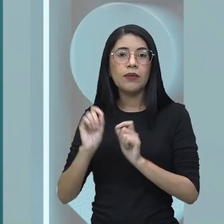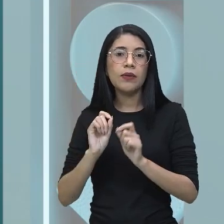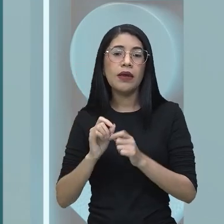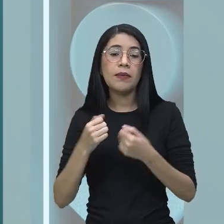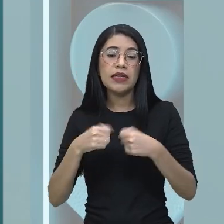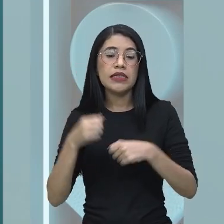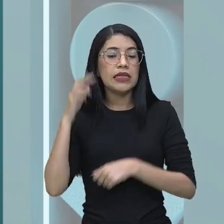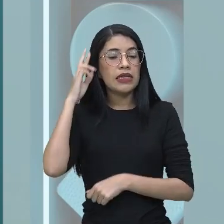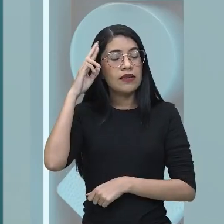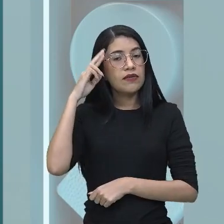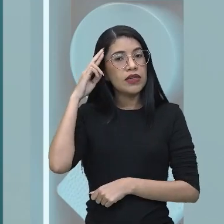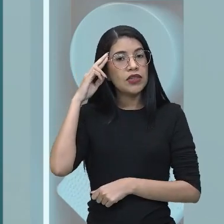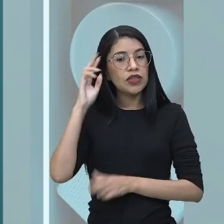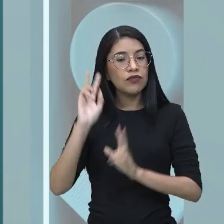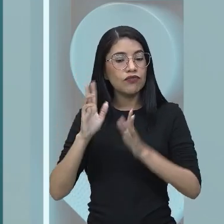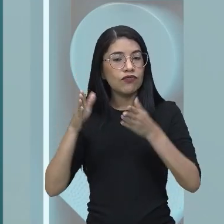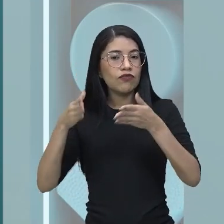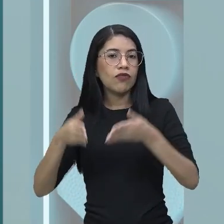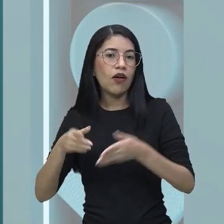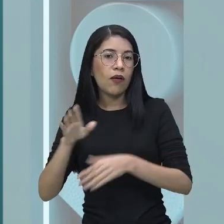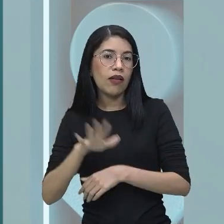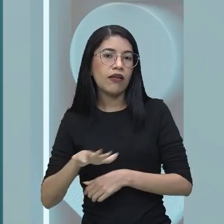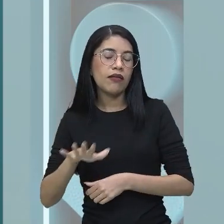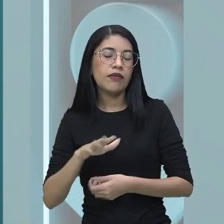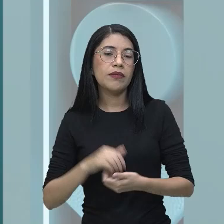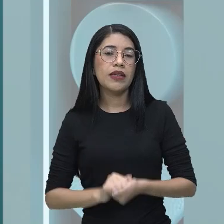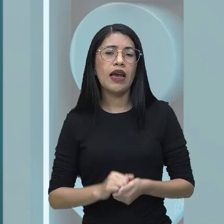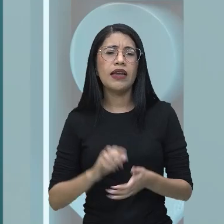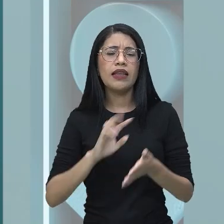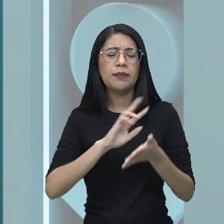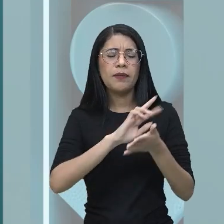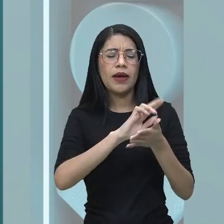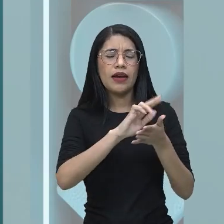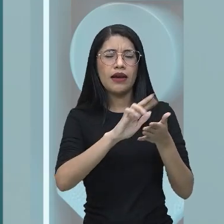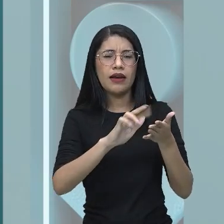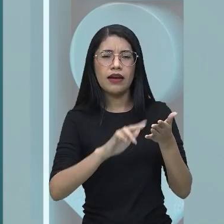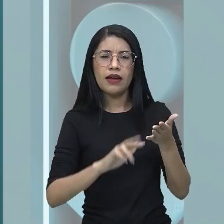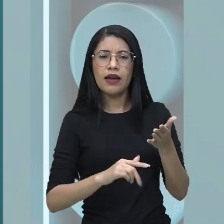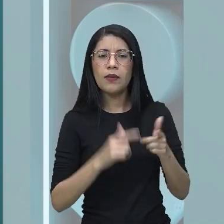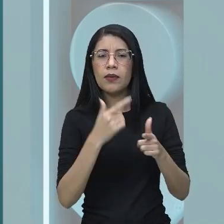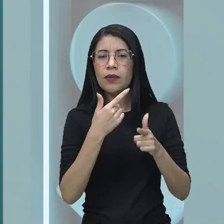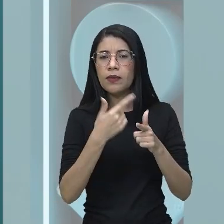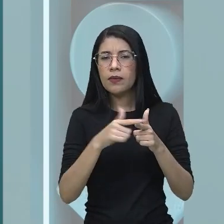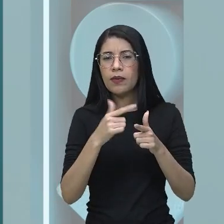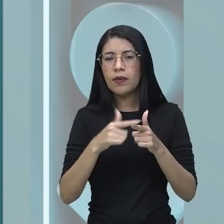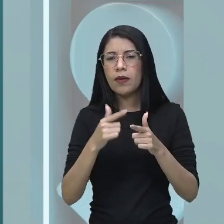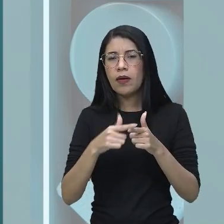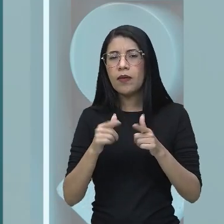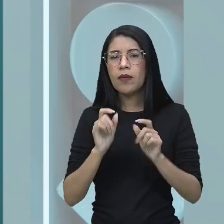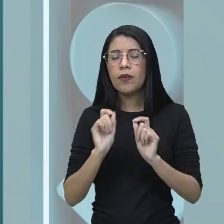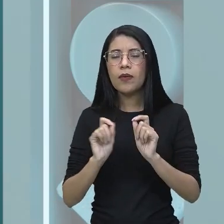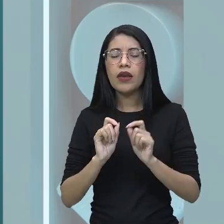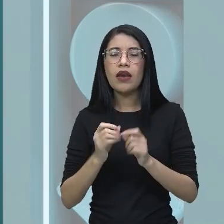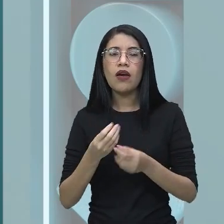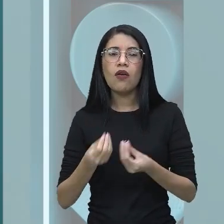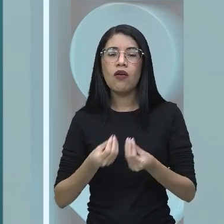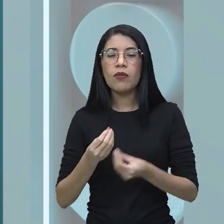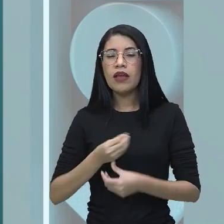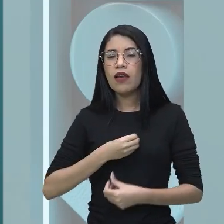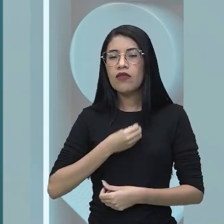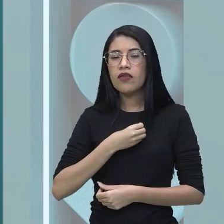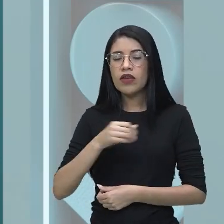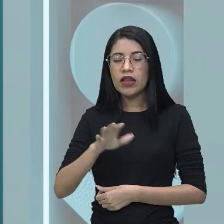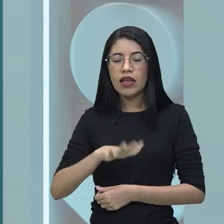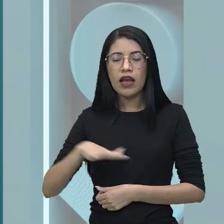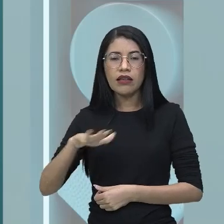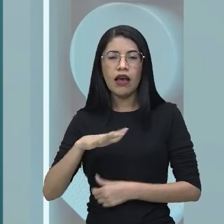reflitam E aí ele mostra exatamente diversas eh questões relacionadas aos que estavam lá em Hiroshima e que